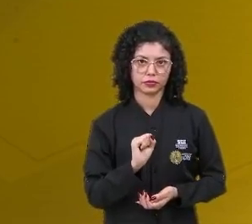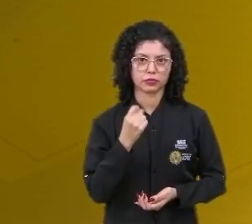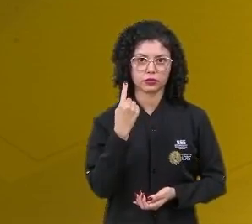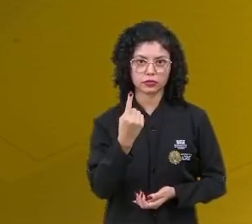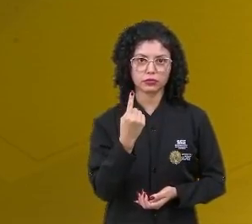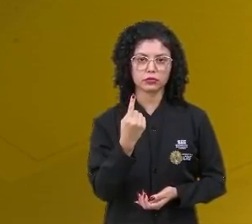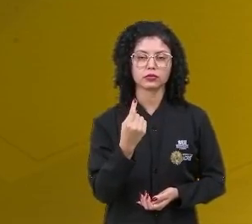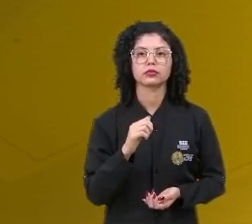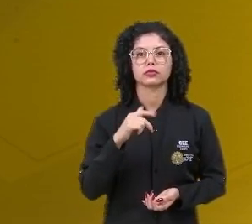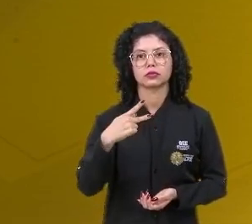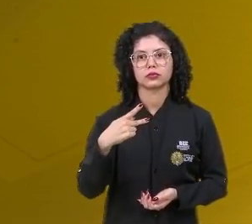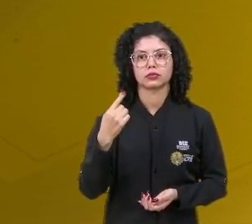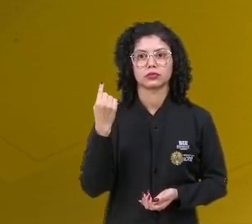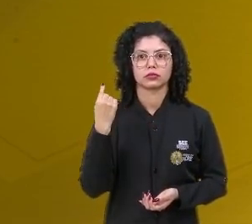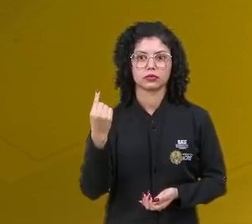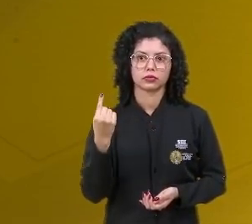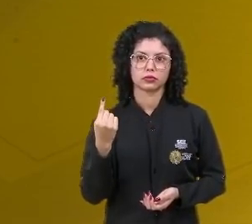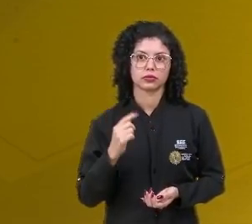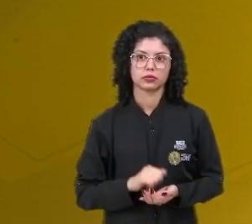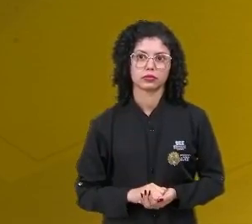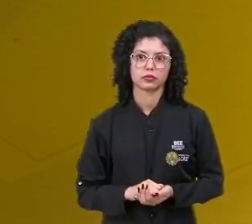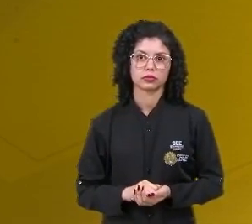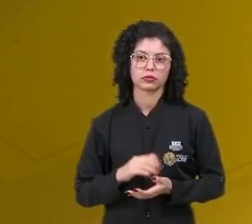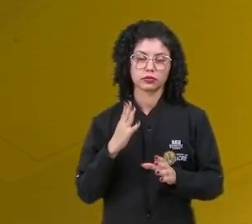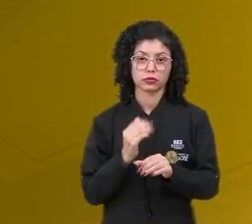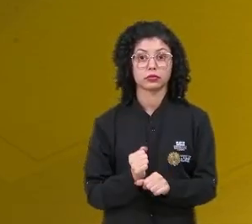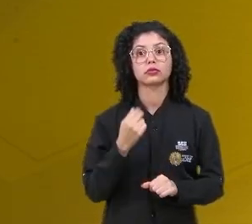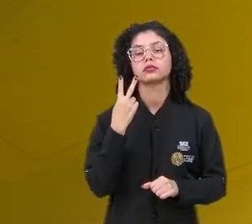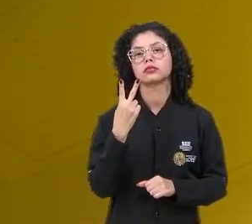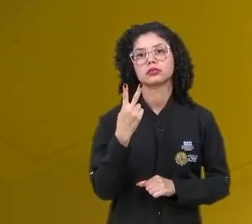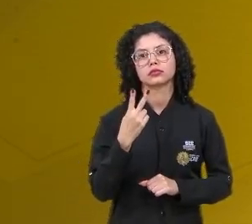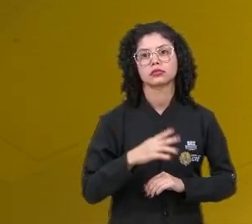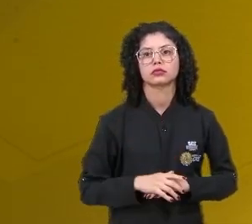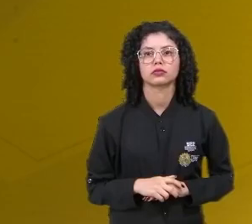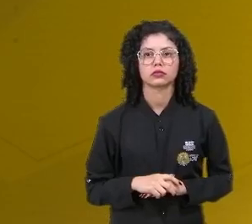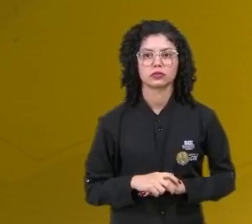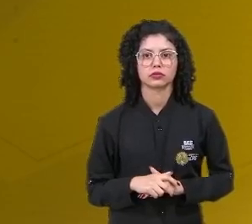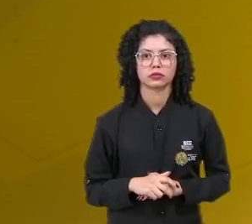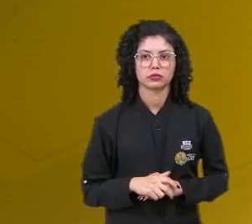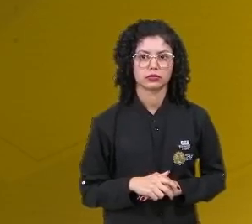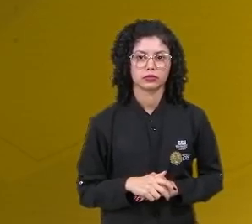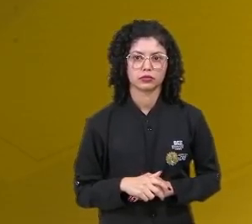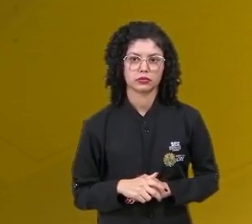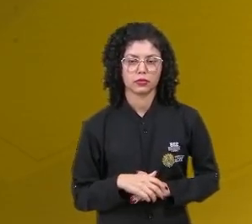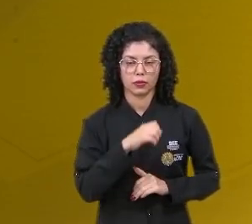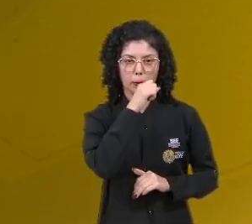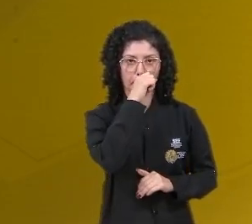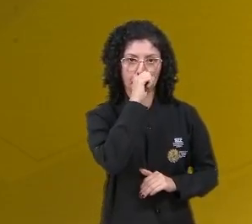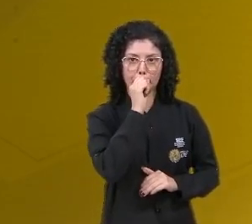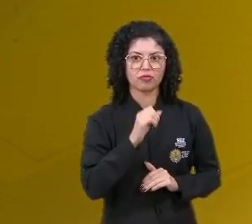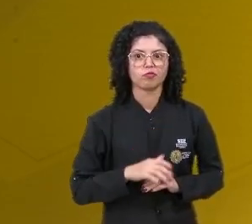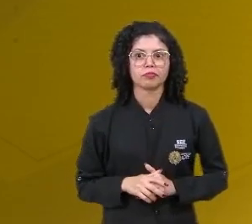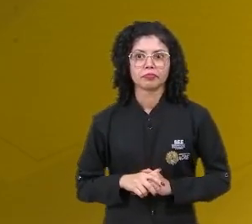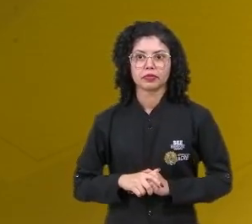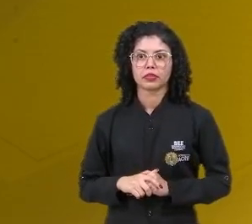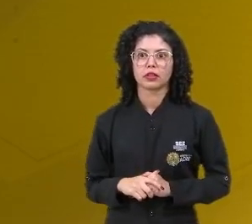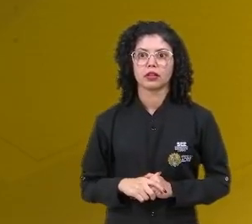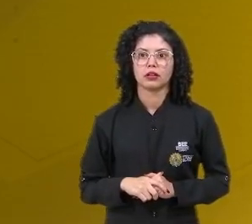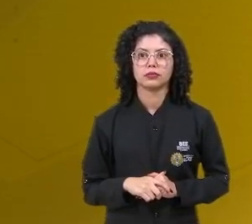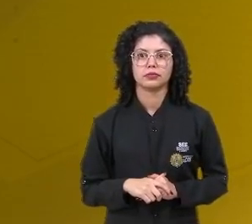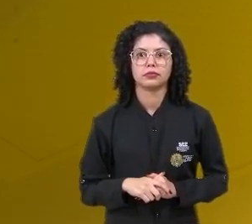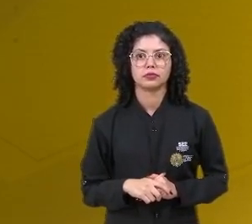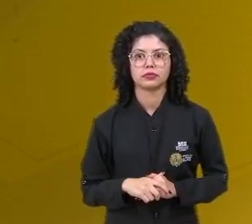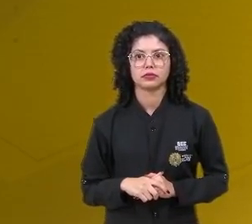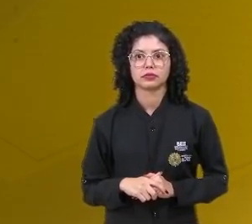tem um valor de 1, o P tem um valor de 1, somando aí, eu vou encontrar duas ligações sigma,